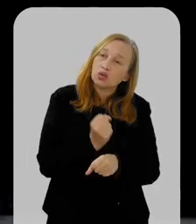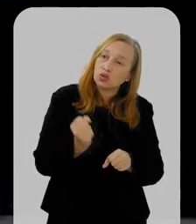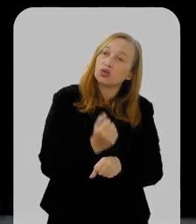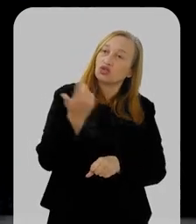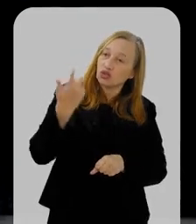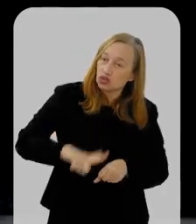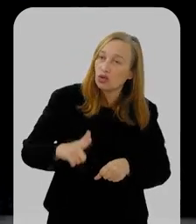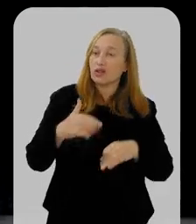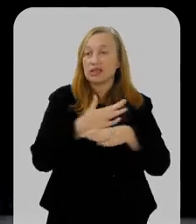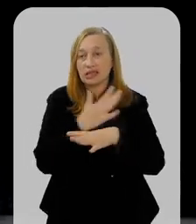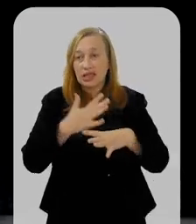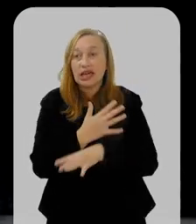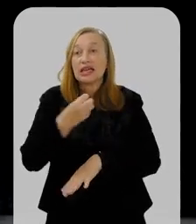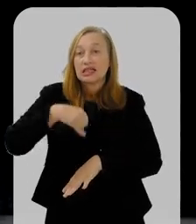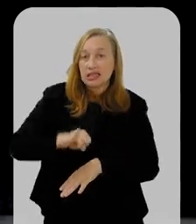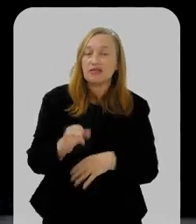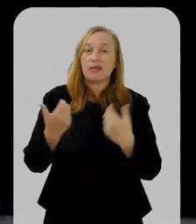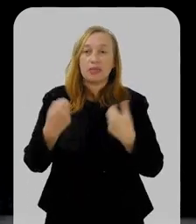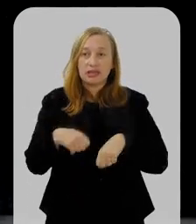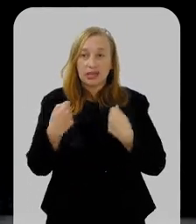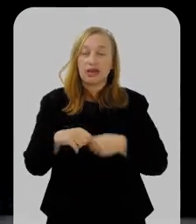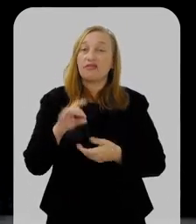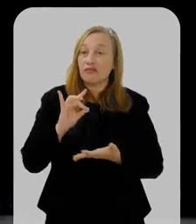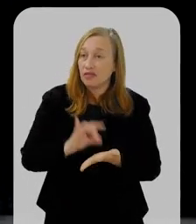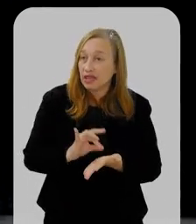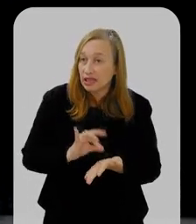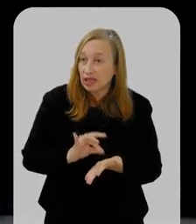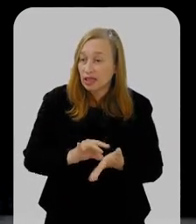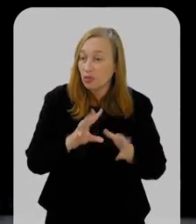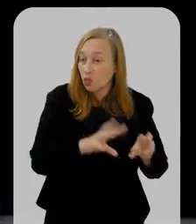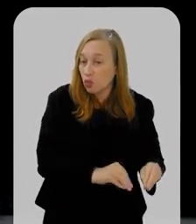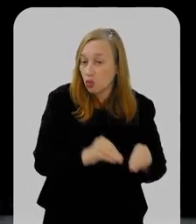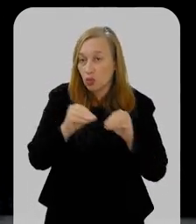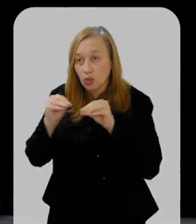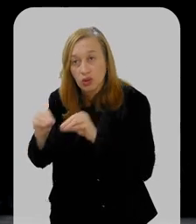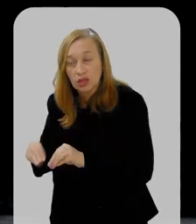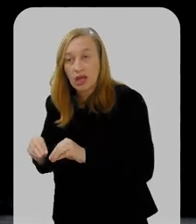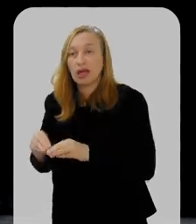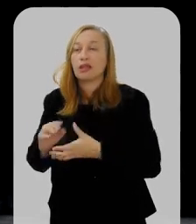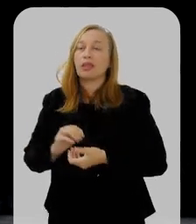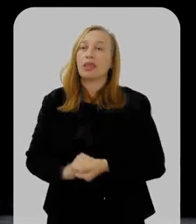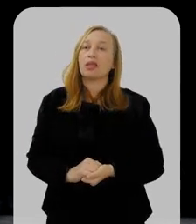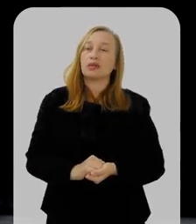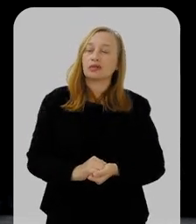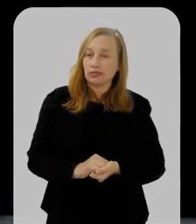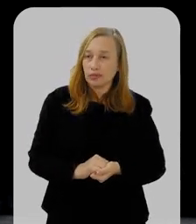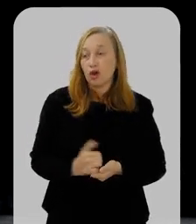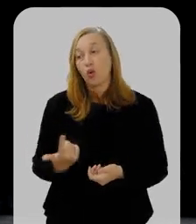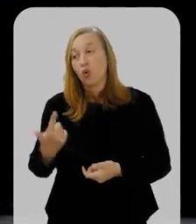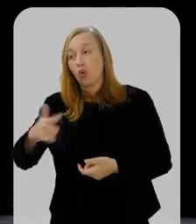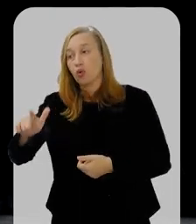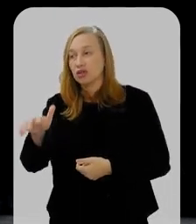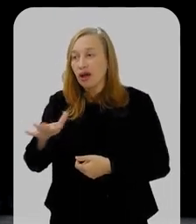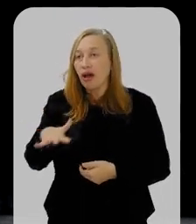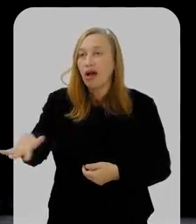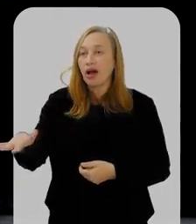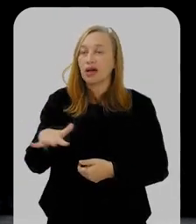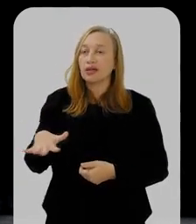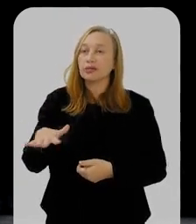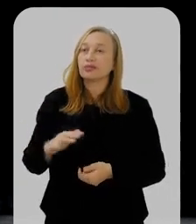reconstruir essas cidades, se de fato elas vão precisar realmente serem locomovidas para serem